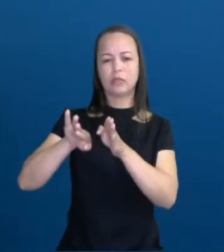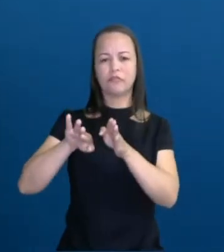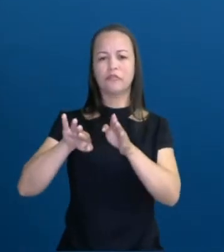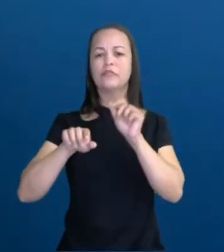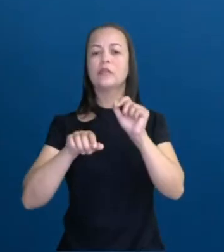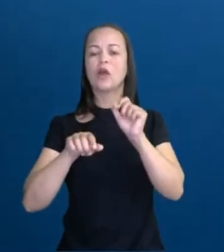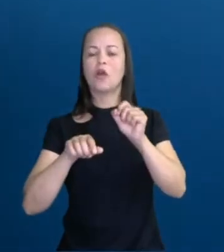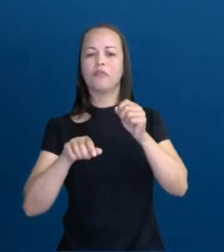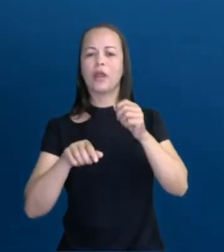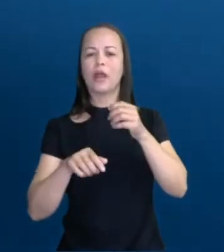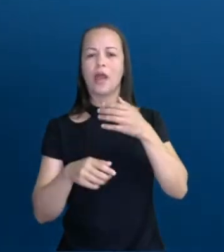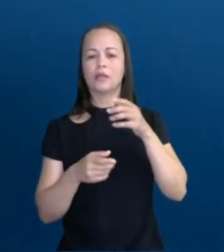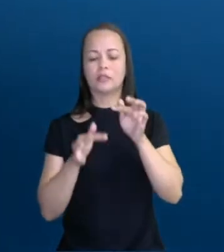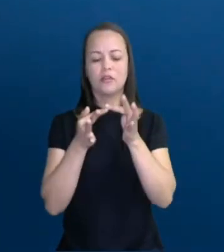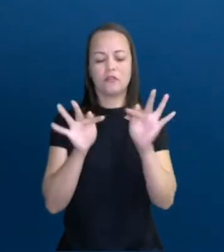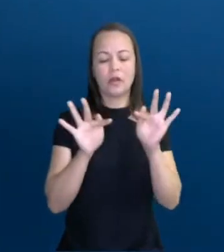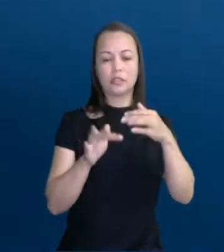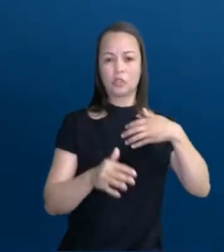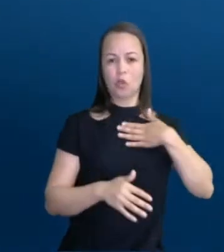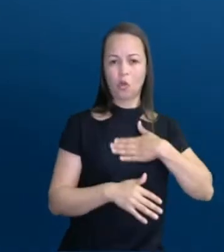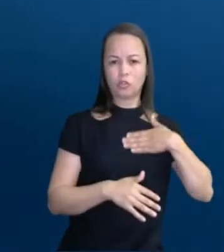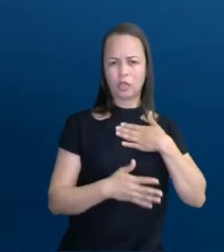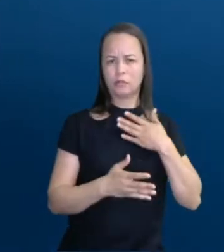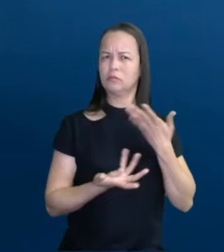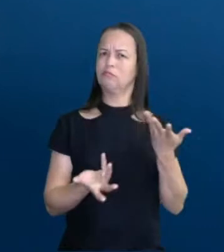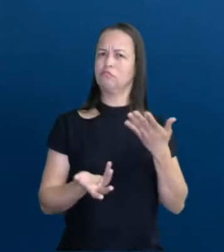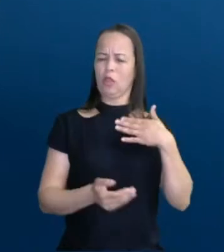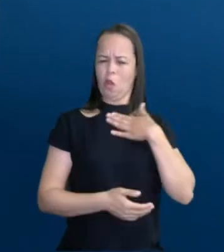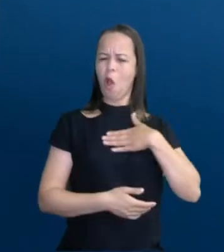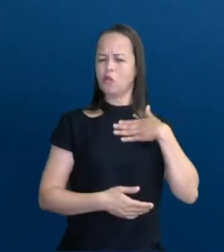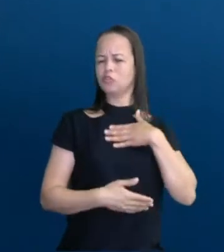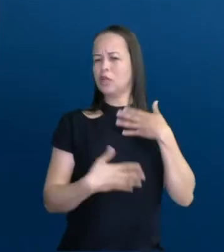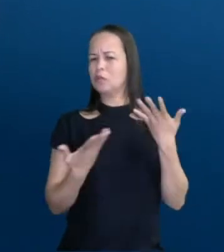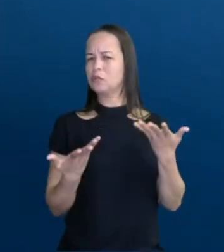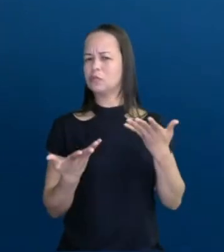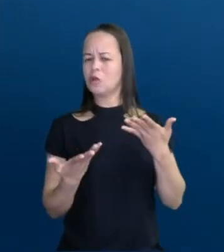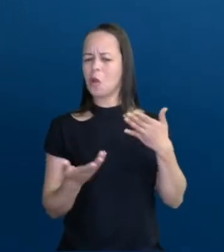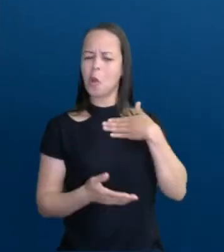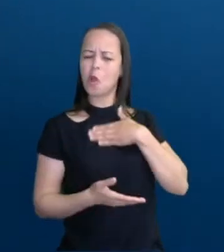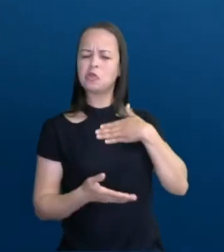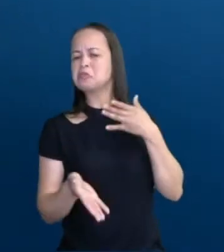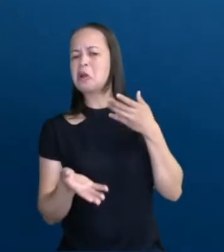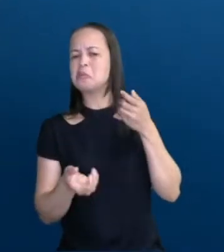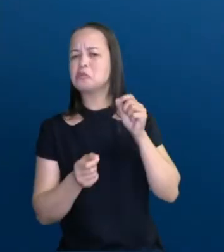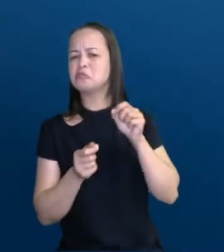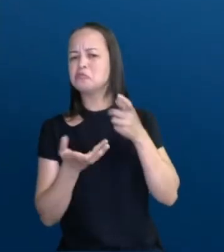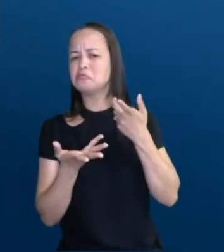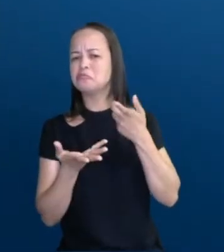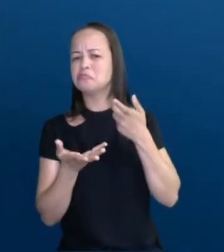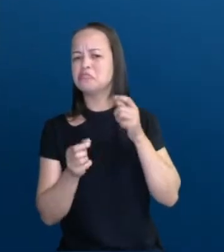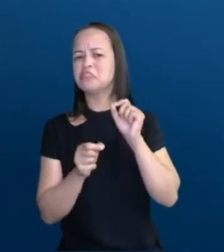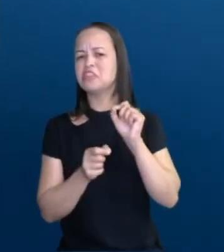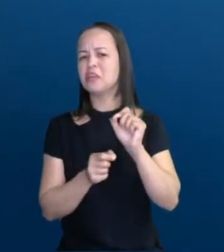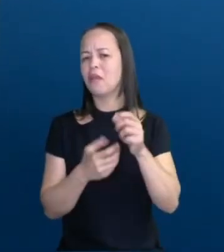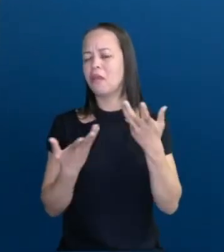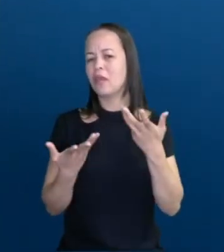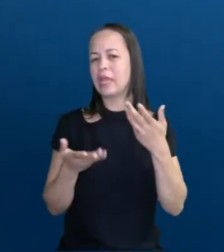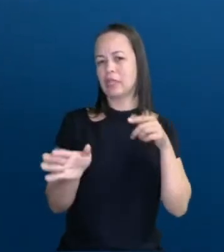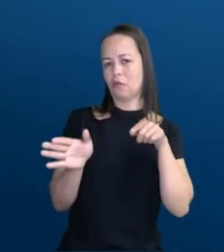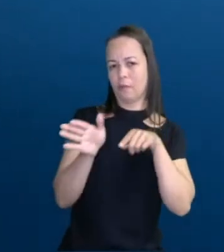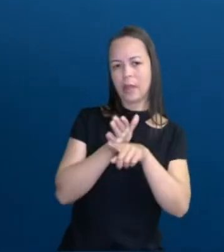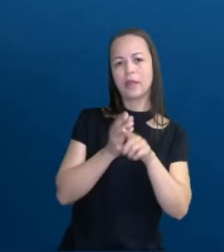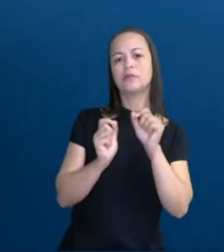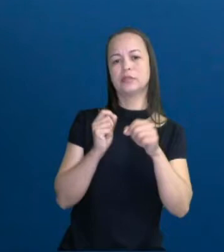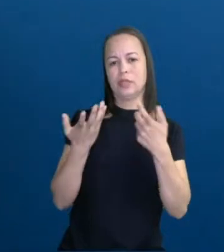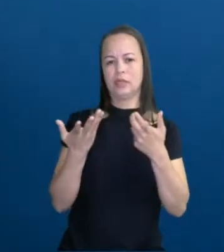gostamos. Se eu disser uma frase gostamos, logo vocês vão perguntar, gostamos de quê? Porque quem gosta, gosta de alguma